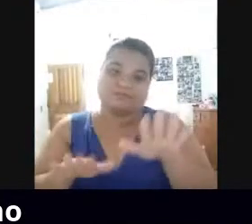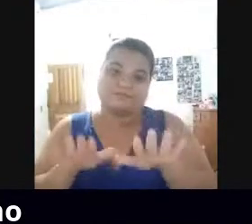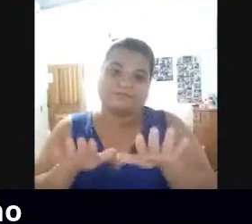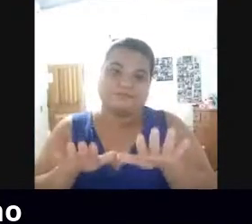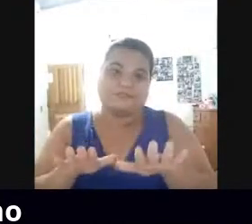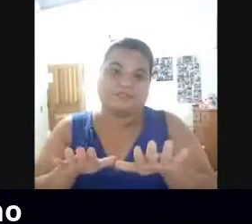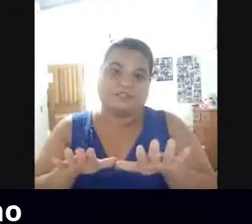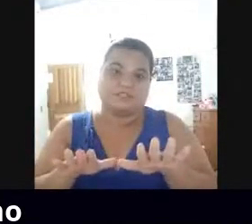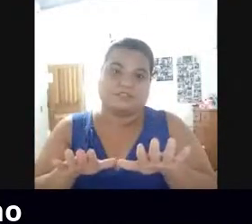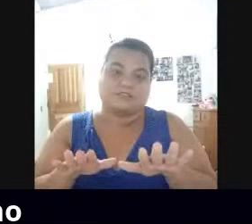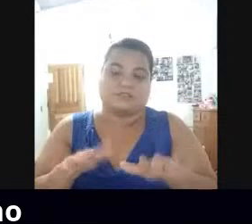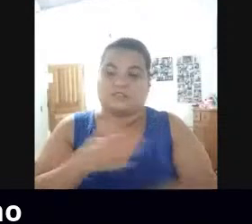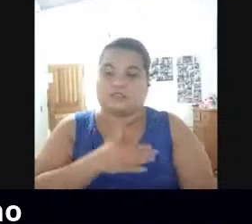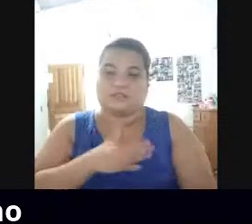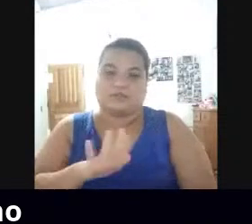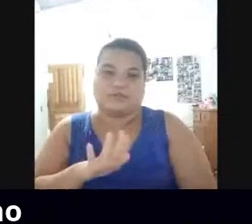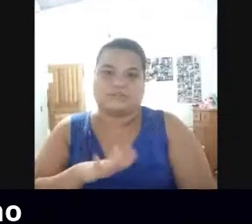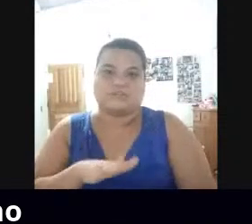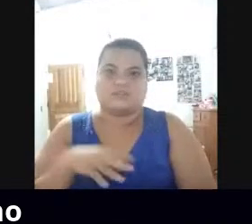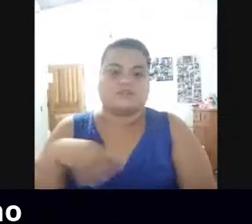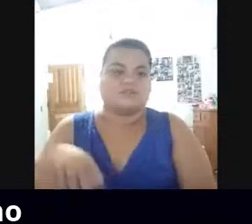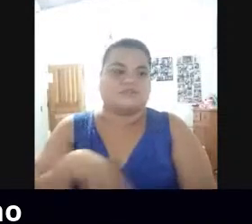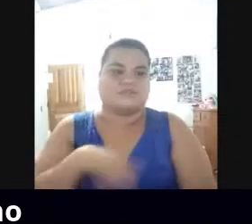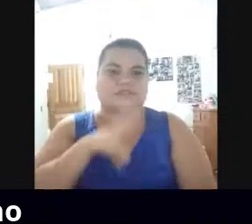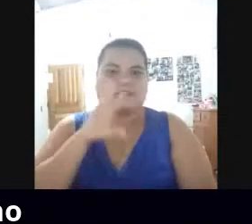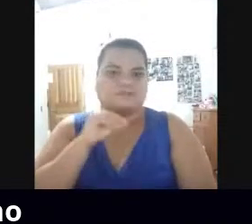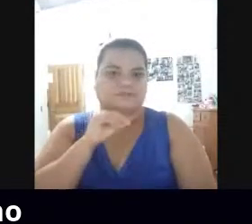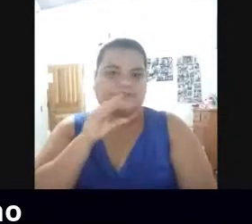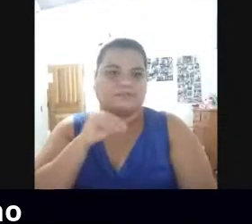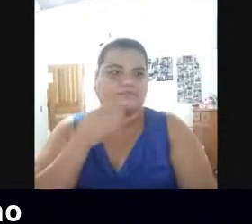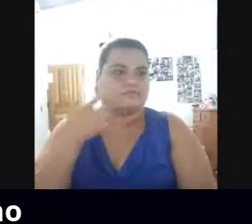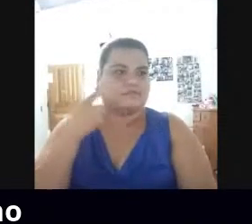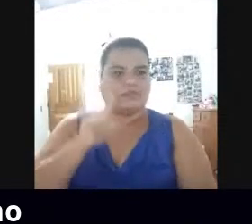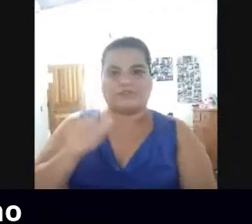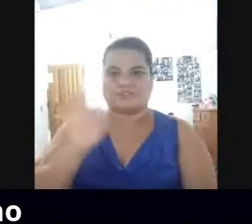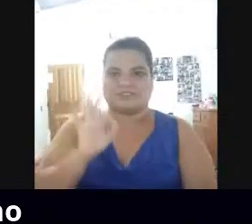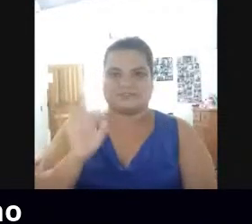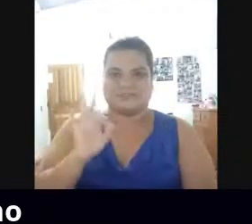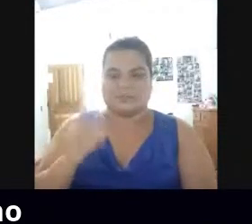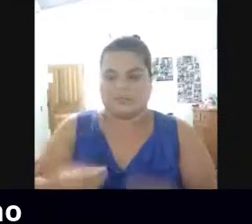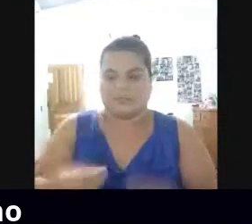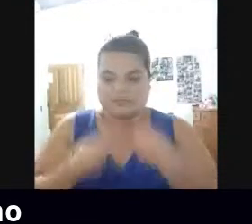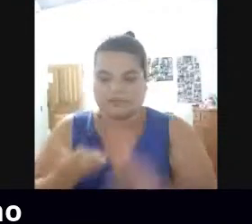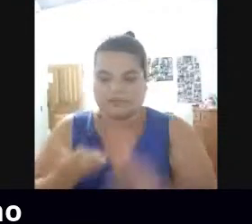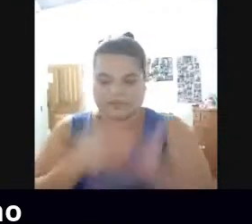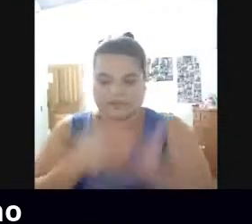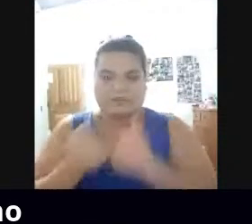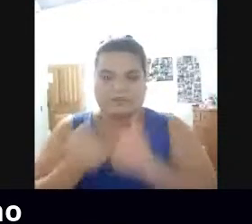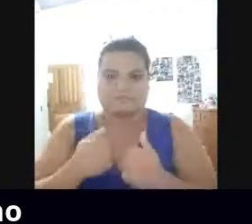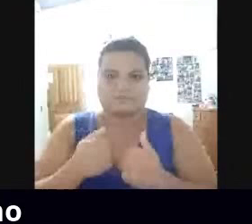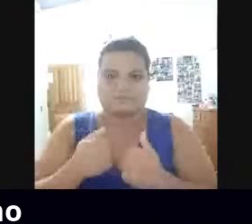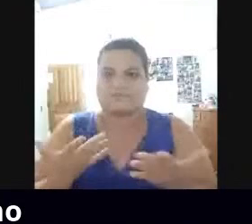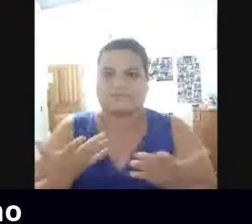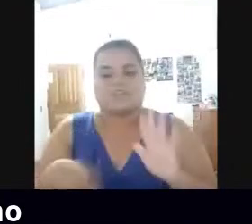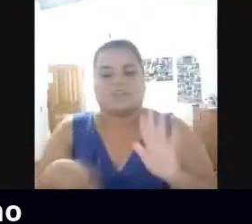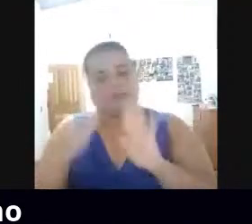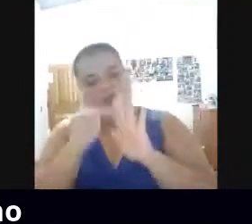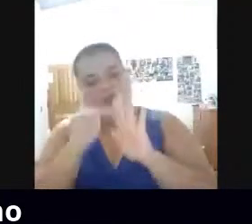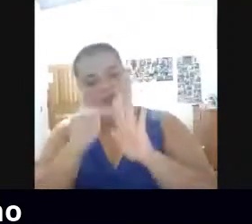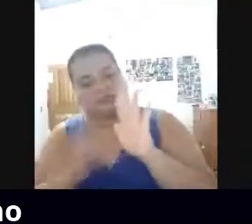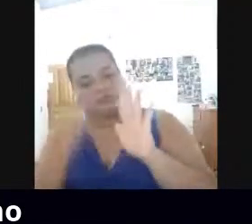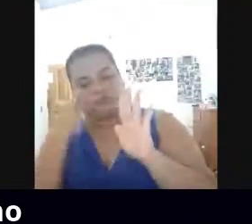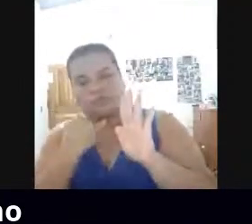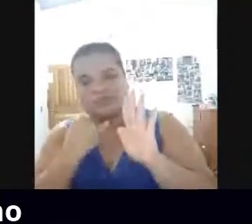a criança tem dificuldade de mastigar. Então, não posso simplesmente colocar o alimento para ela comer. Eu vou fazer o cardápio para a criança com seletividade. Não